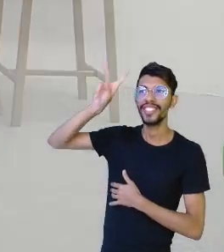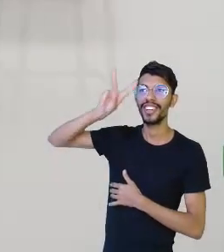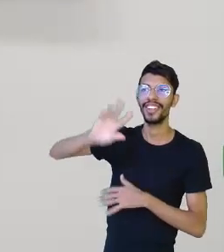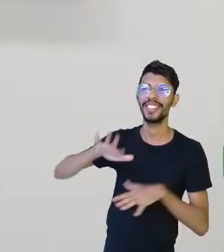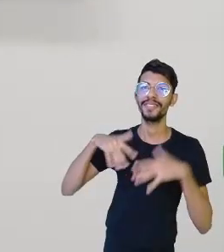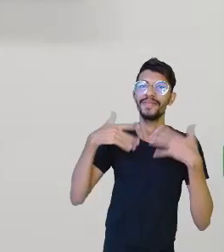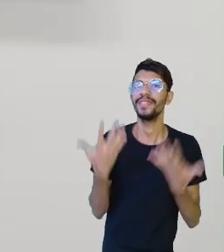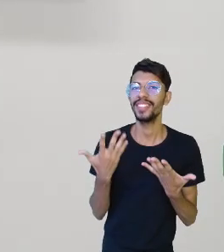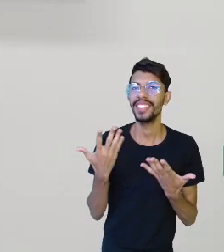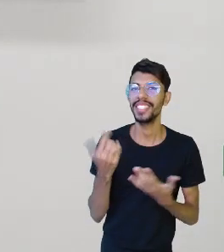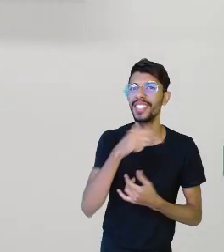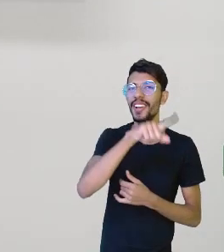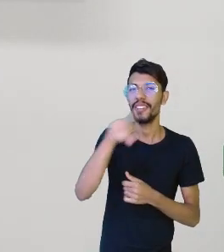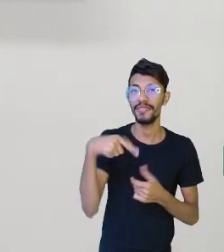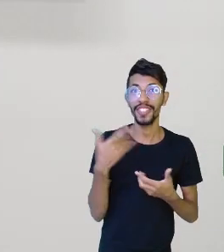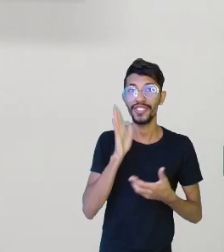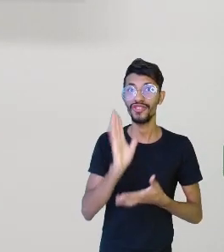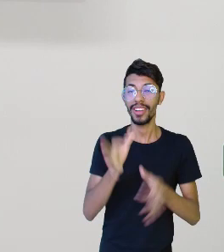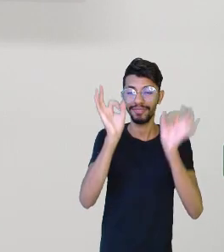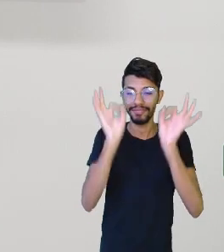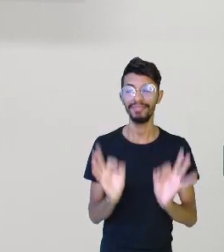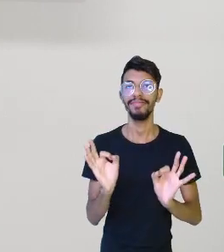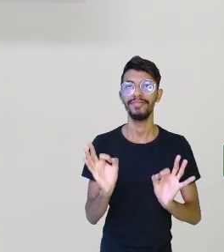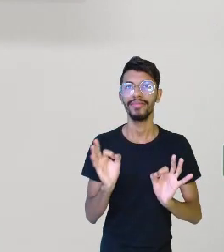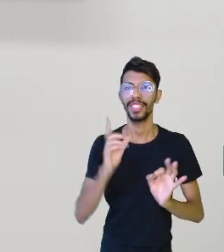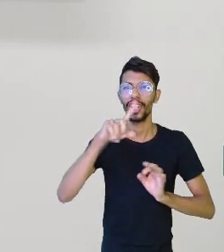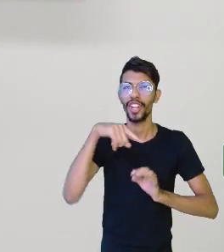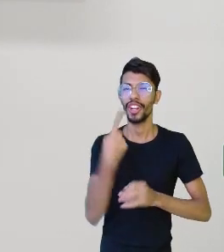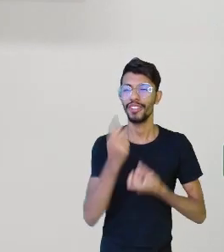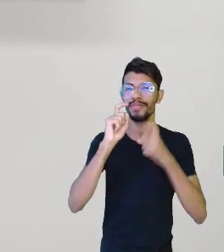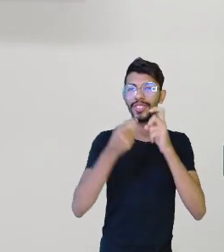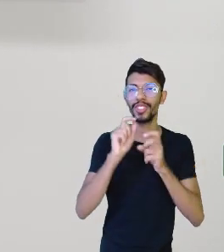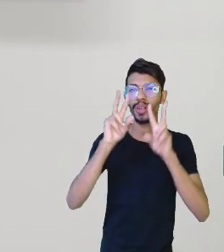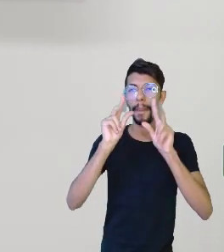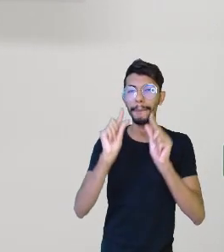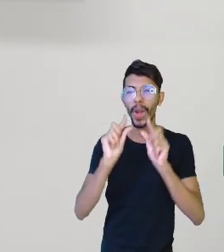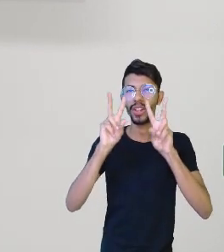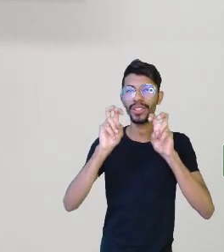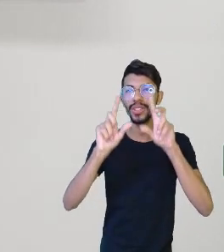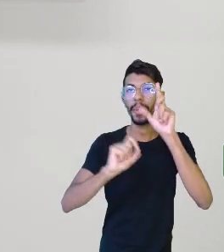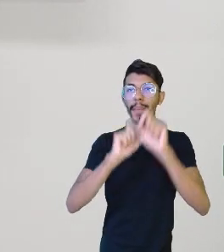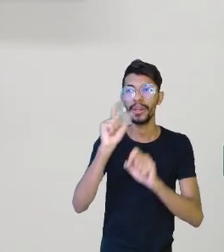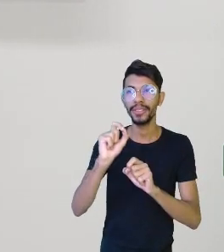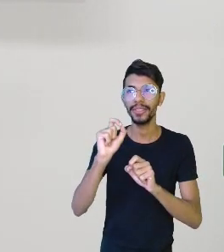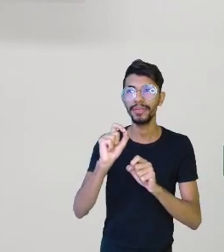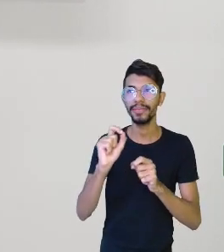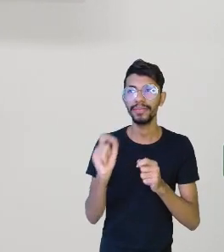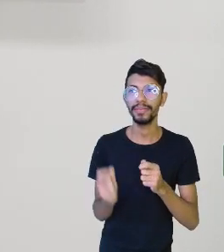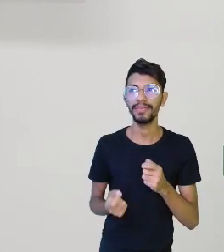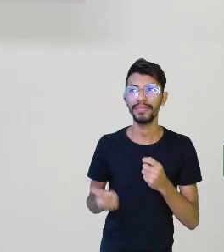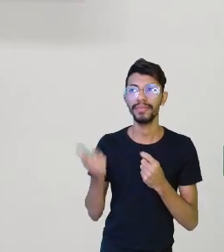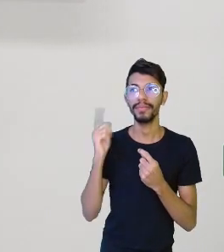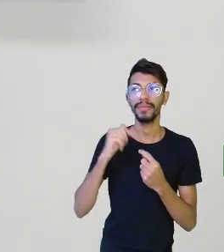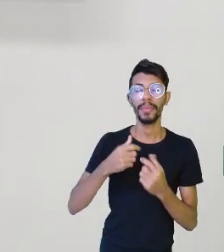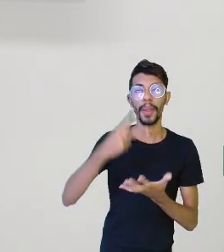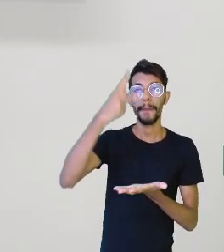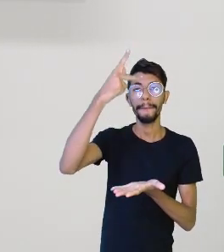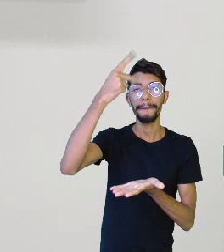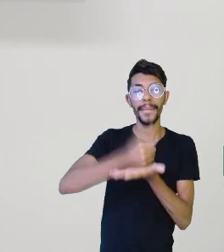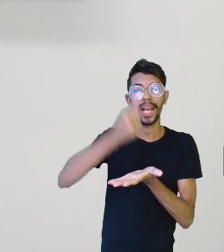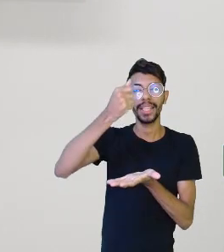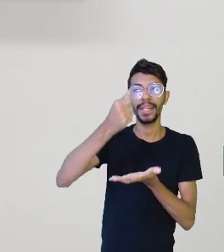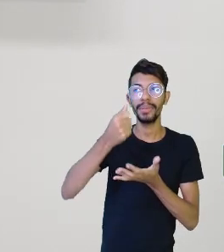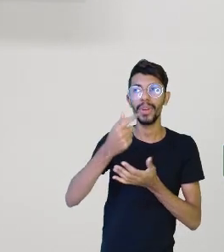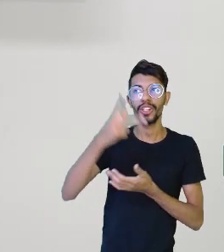E aí, estão preparados? A gente vai falar um pouquinho hoje sobre a questão do patrimônio,